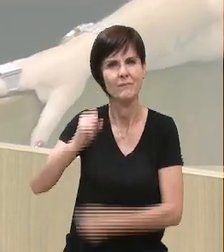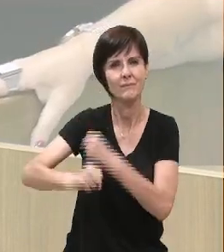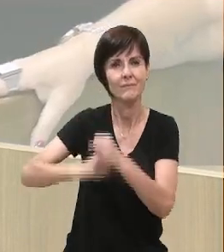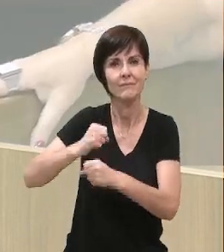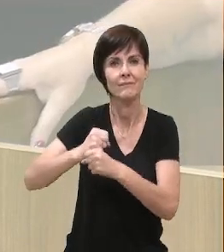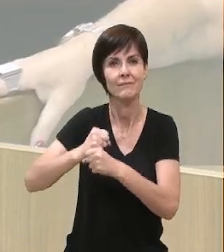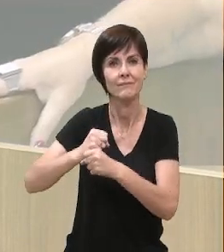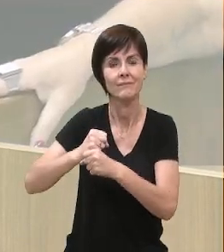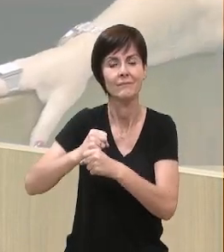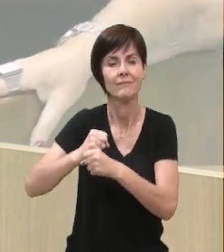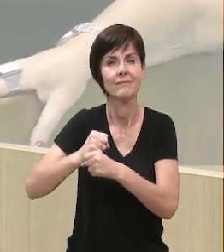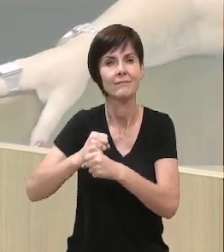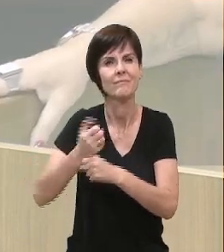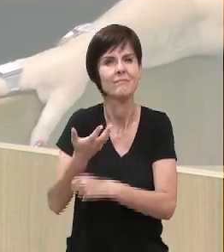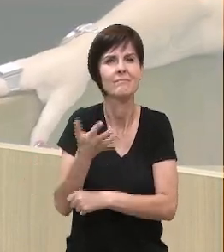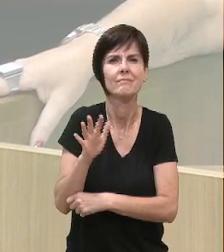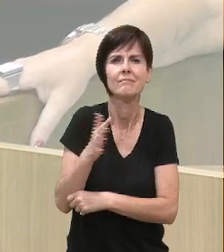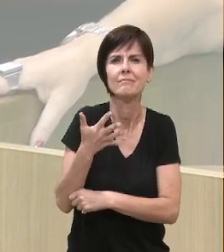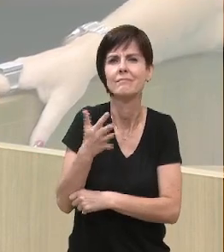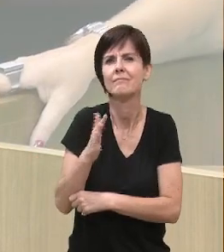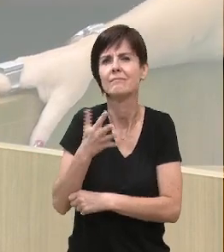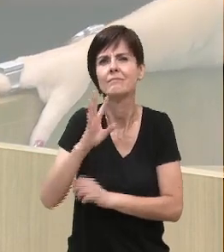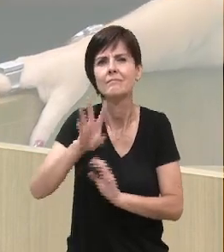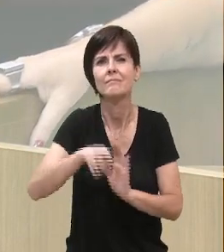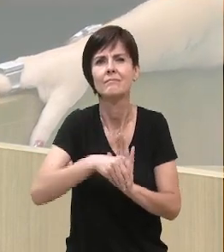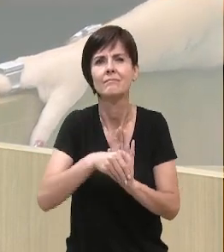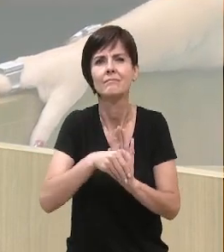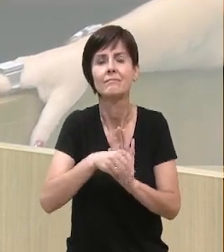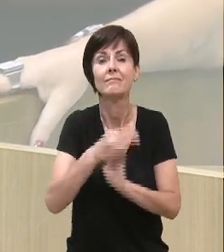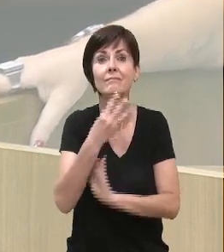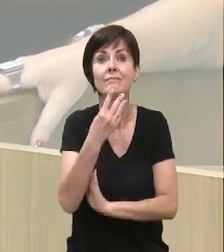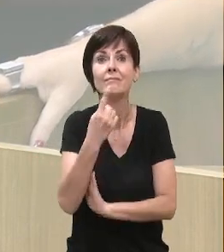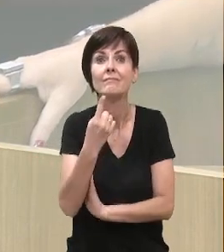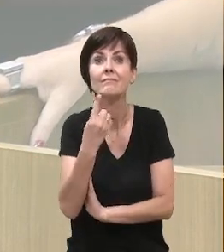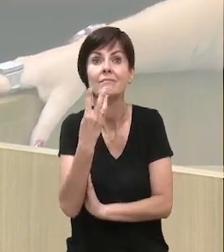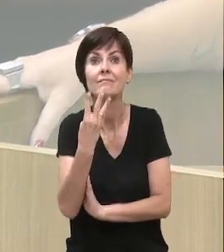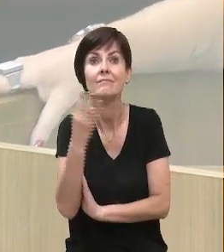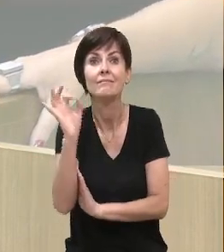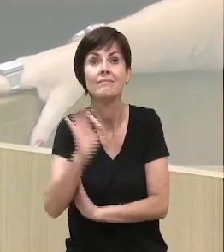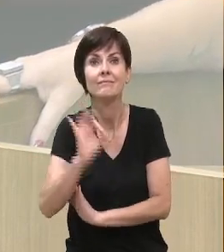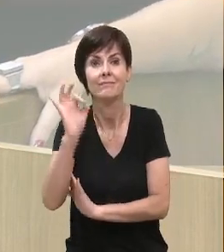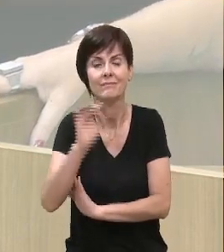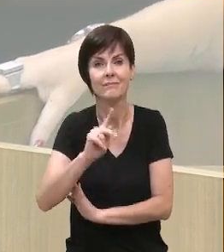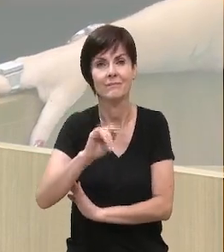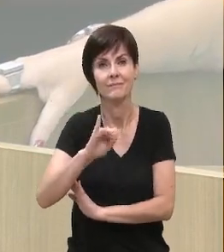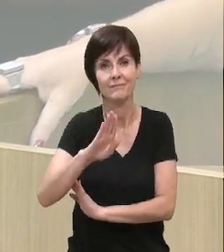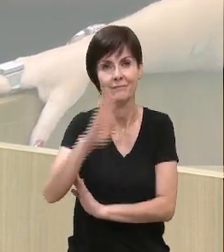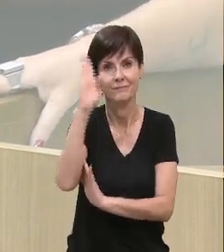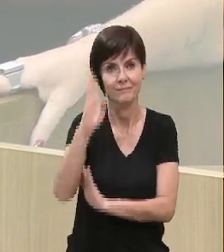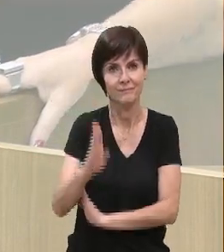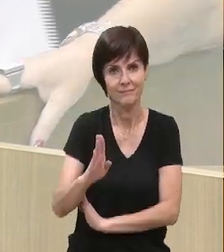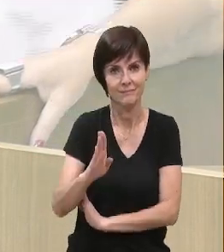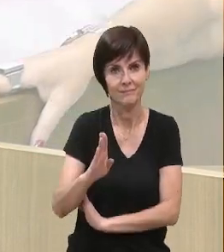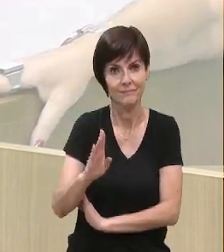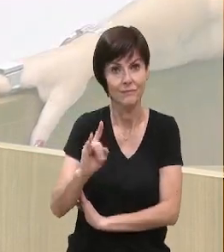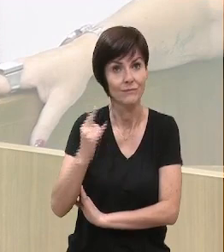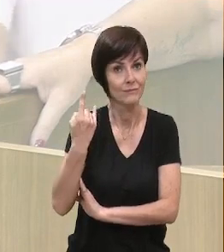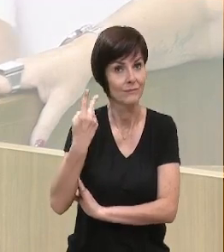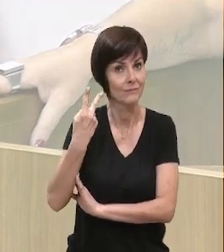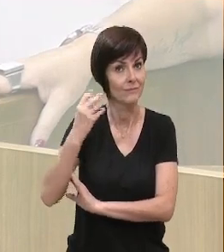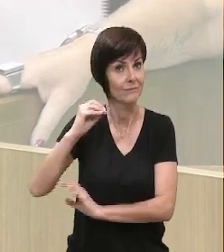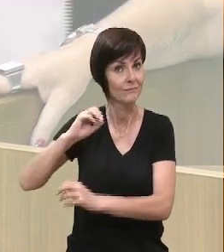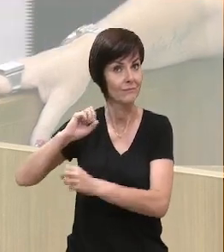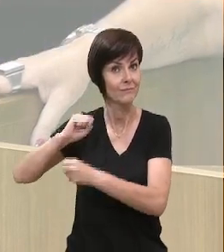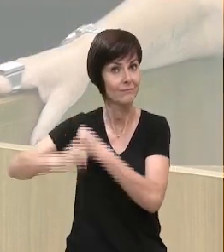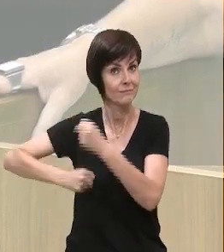anos, teria acrescentado 13% ao PIB brasileiro nos últimos 20 anos, o que